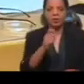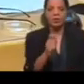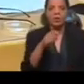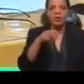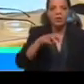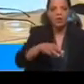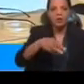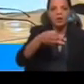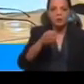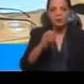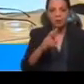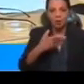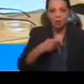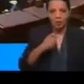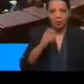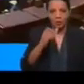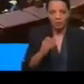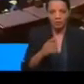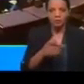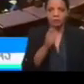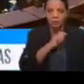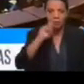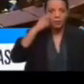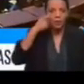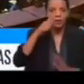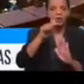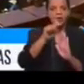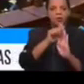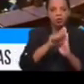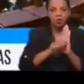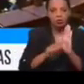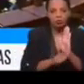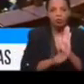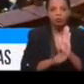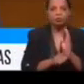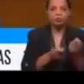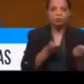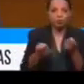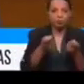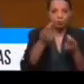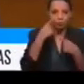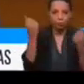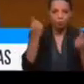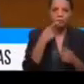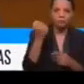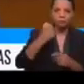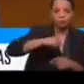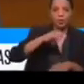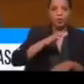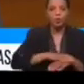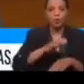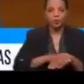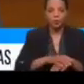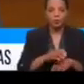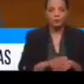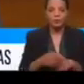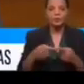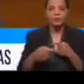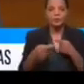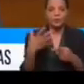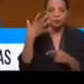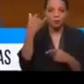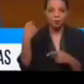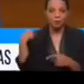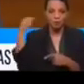em causa a violação do Estatuto do Gestor Público e é por isso que Capitão Ferreira vai ao Parlamento na próxima semana